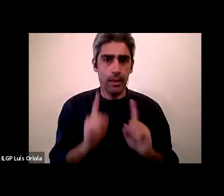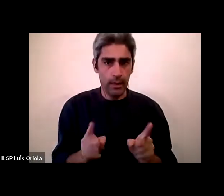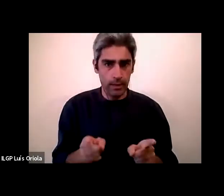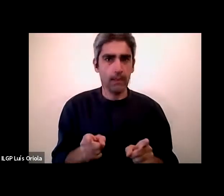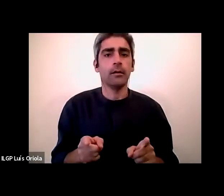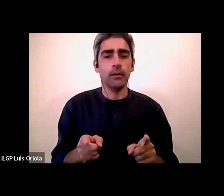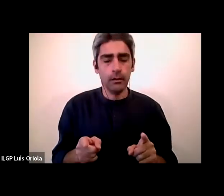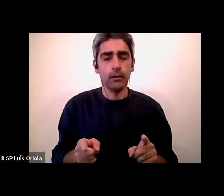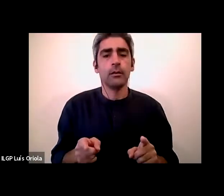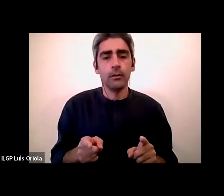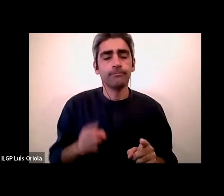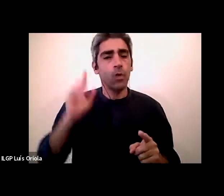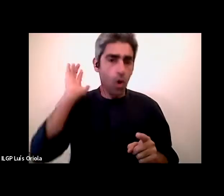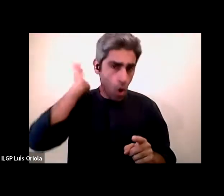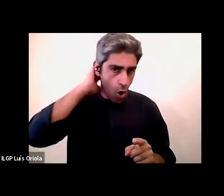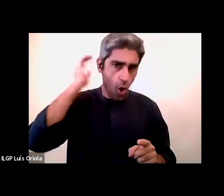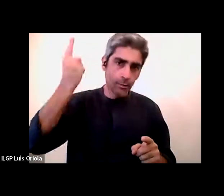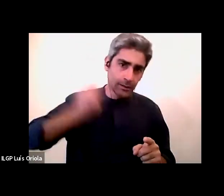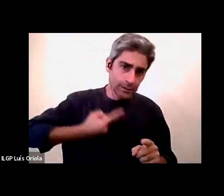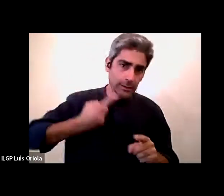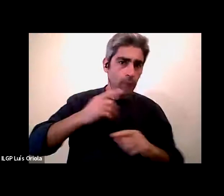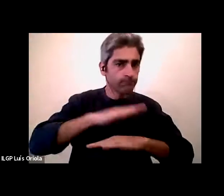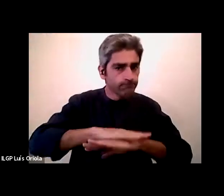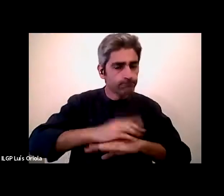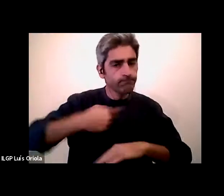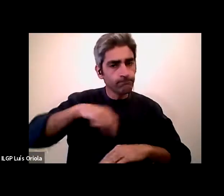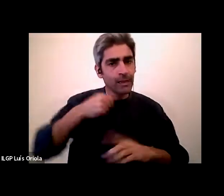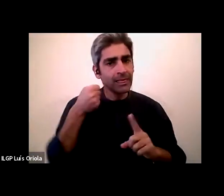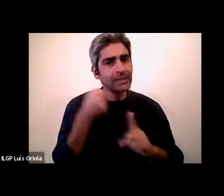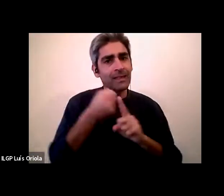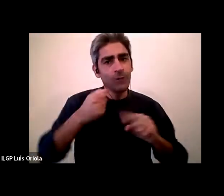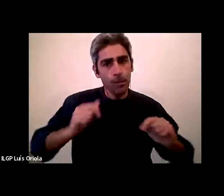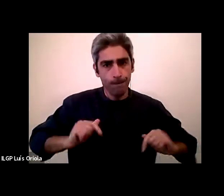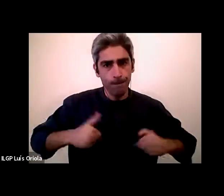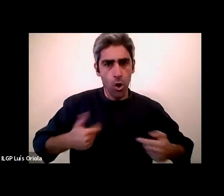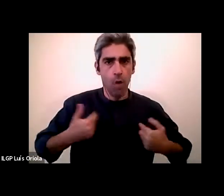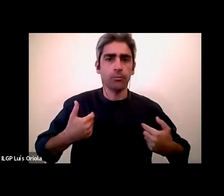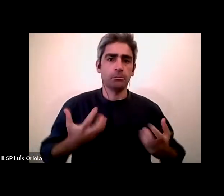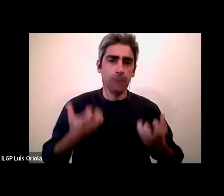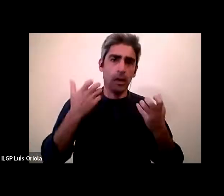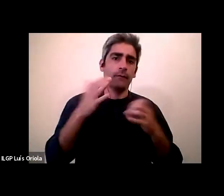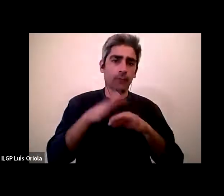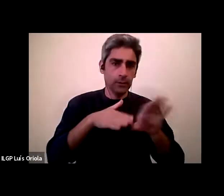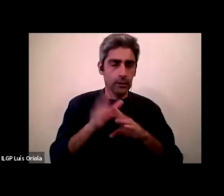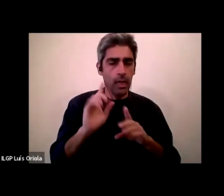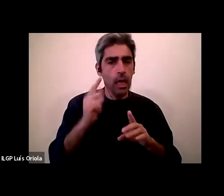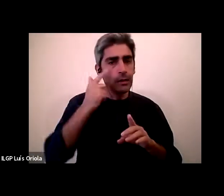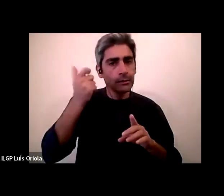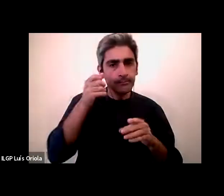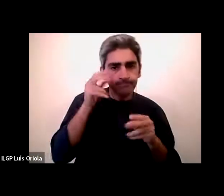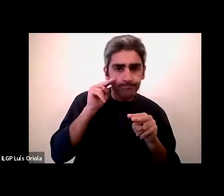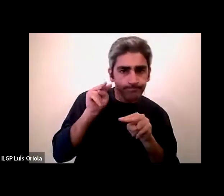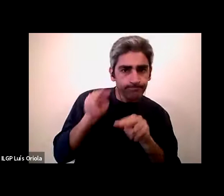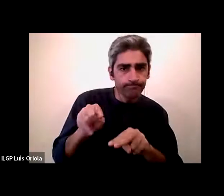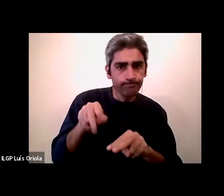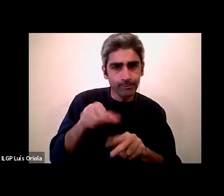esta a obrigação e o desafio que nos impomos a nós próprios e é com os olhos postos neste